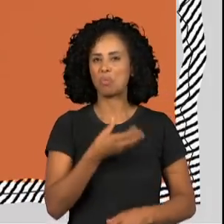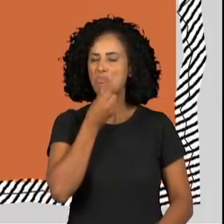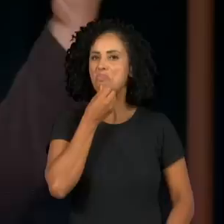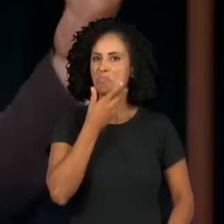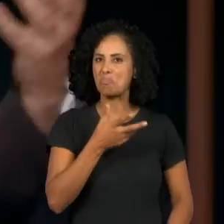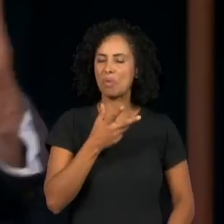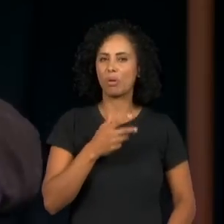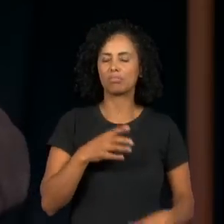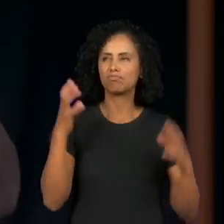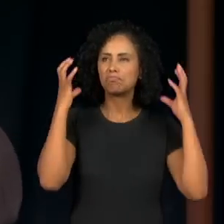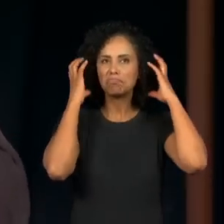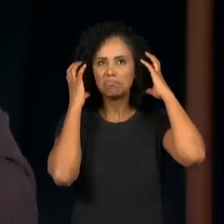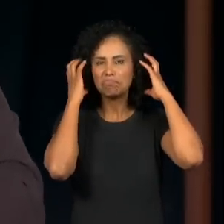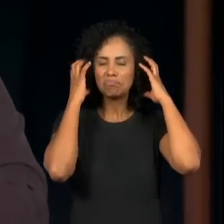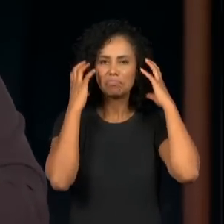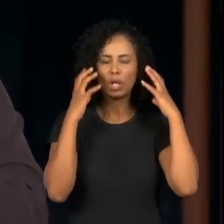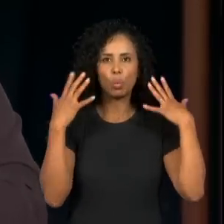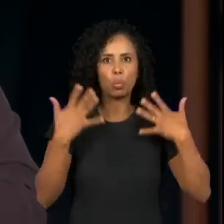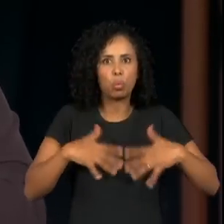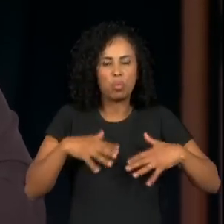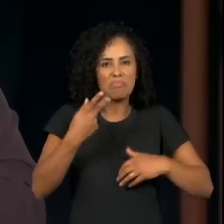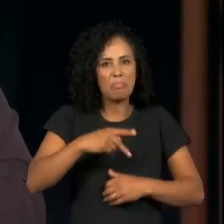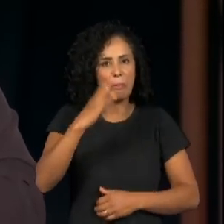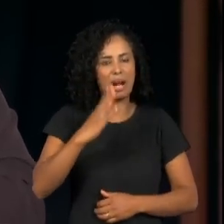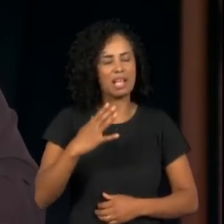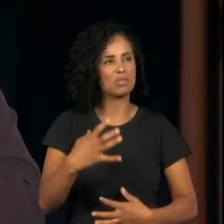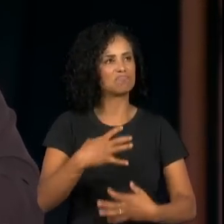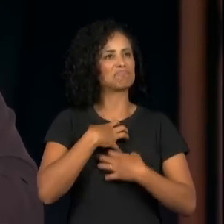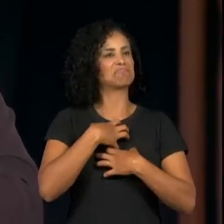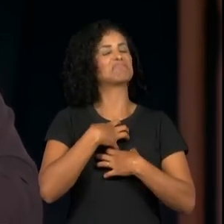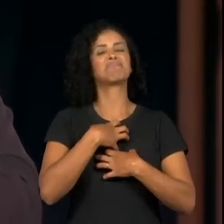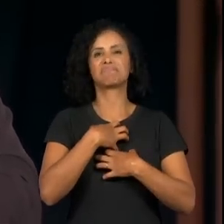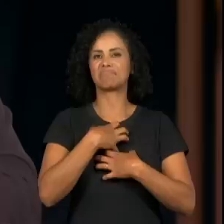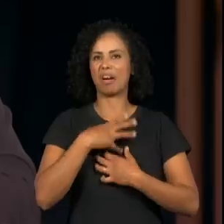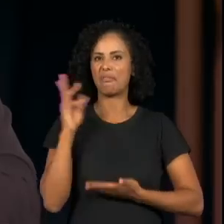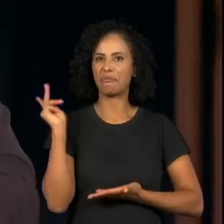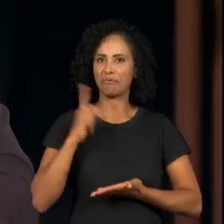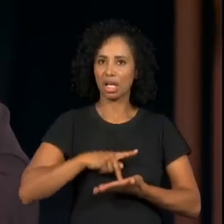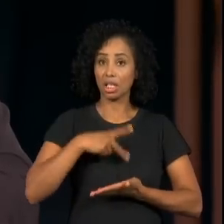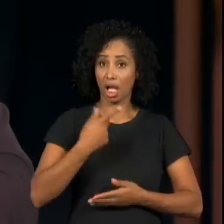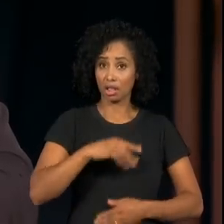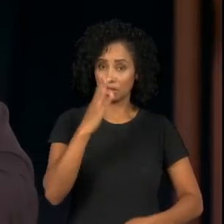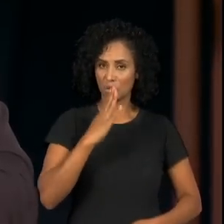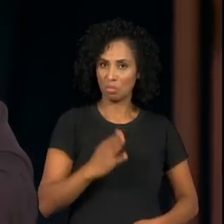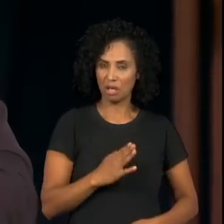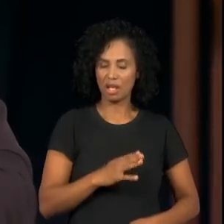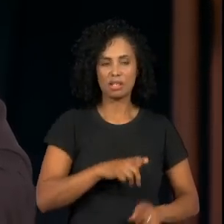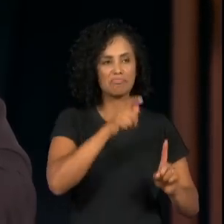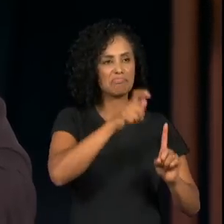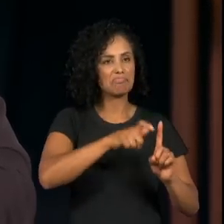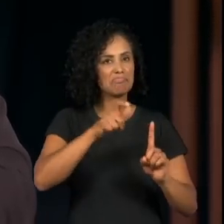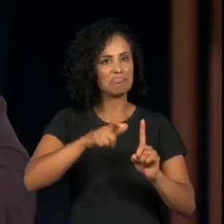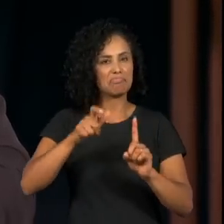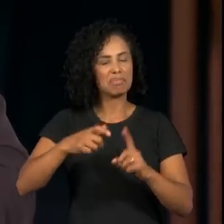pum! E toma o Brasil na veia, assim, a realidade brasileira brotando em cada nota.